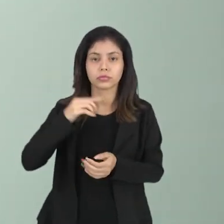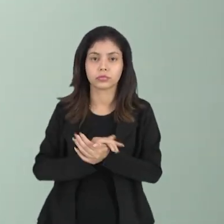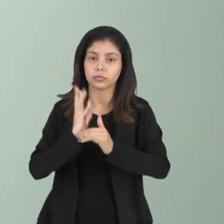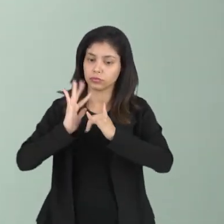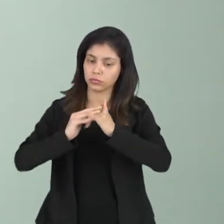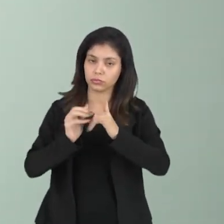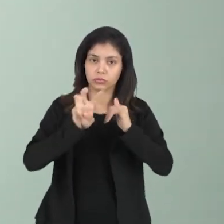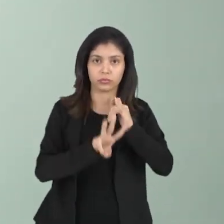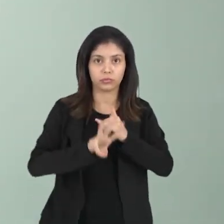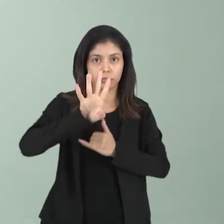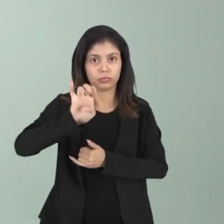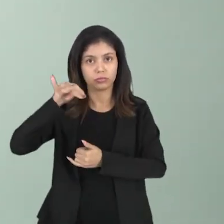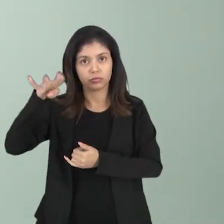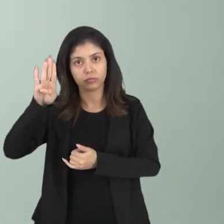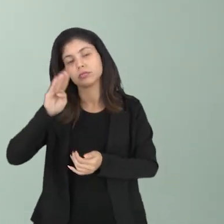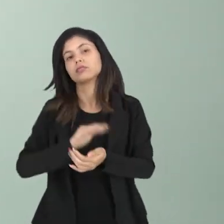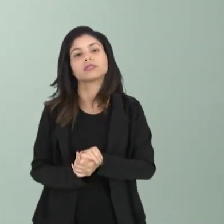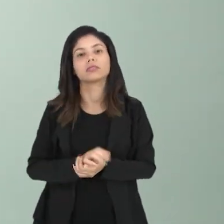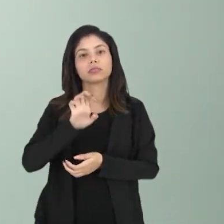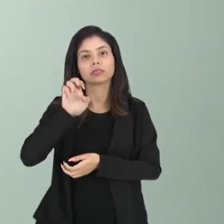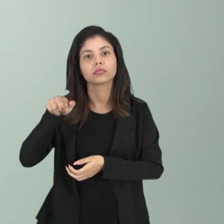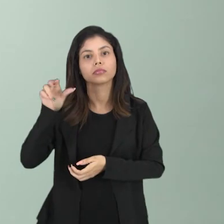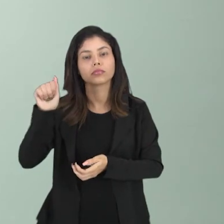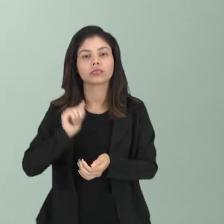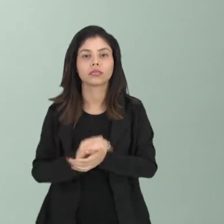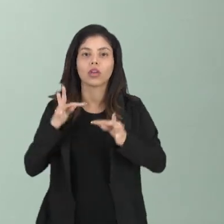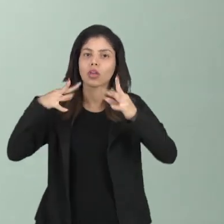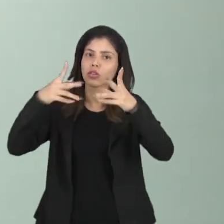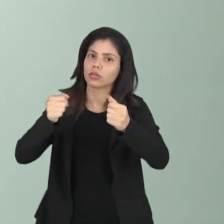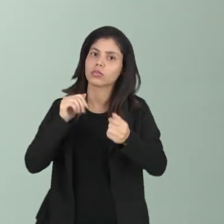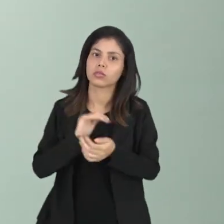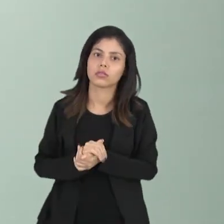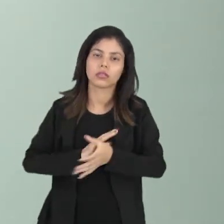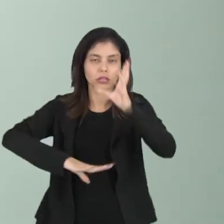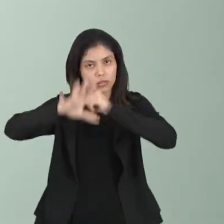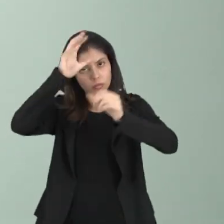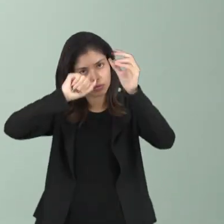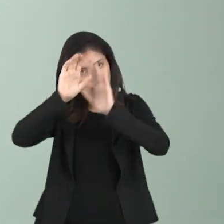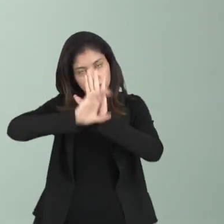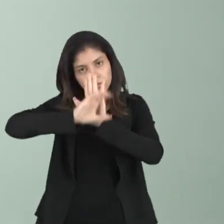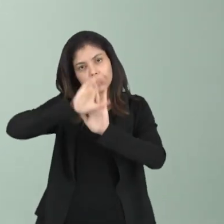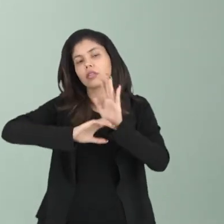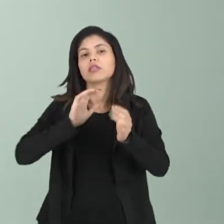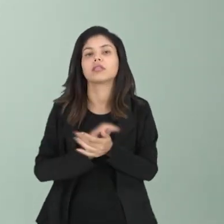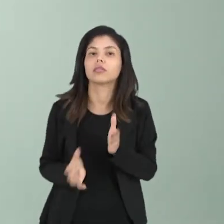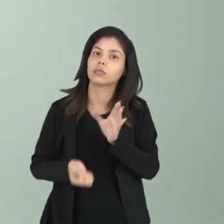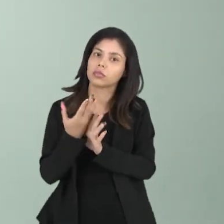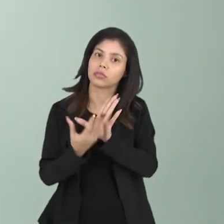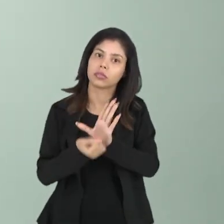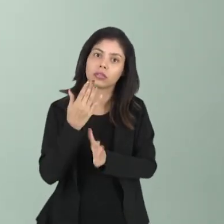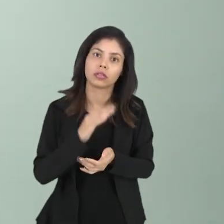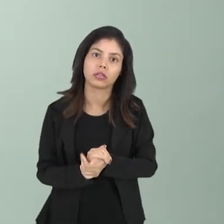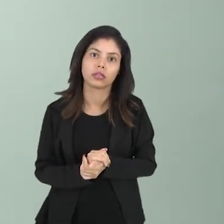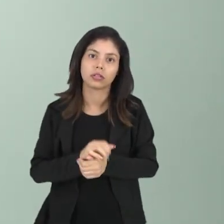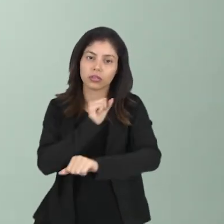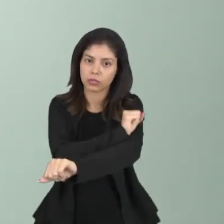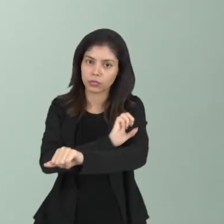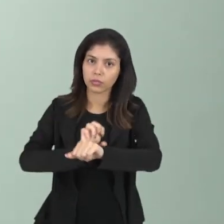YouTube Web Aulas EAD e tem acesso a todo esse conteúdo que foi produzido